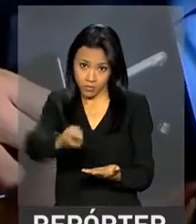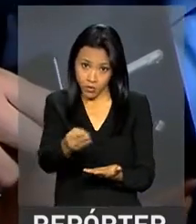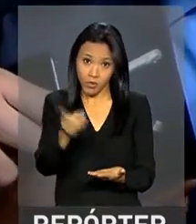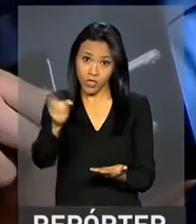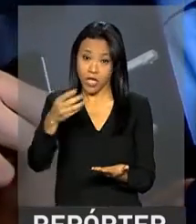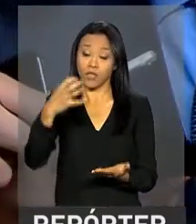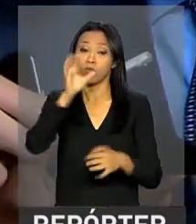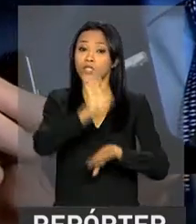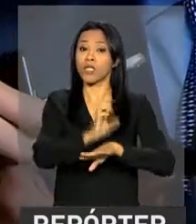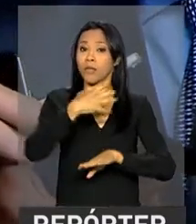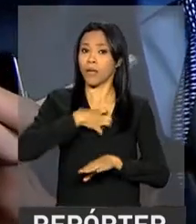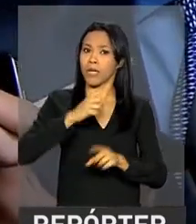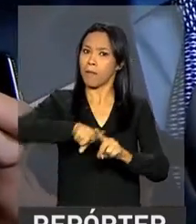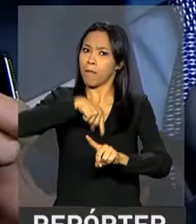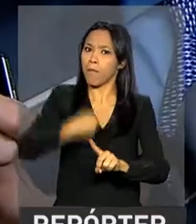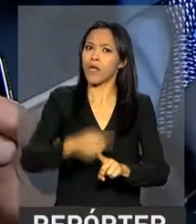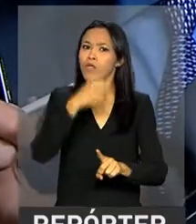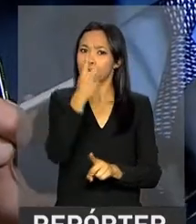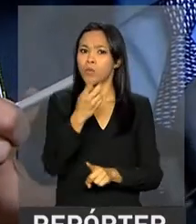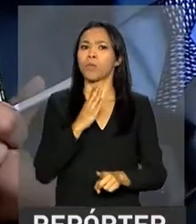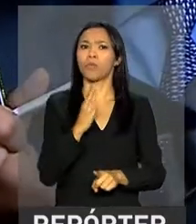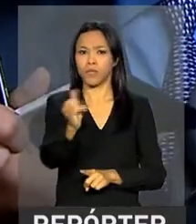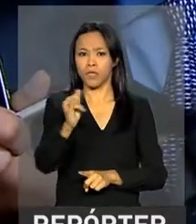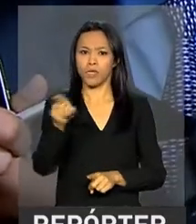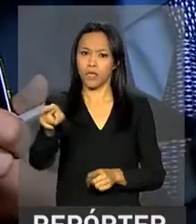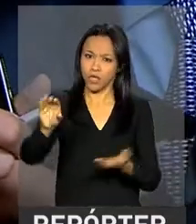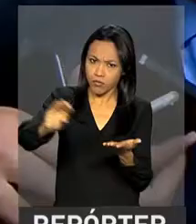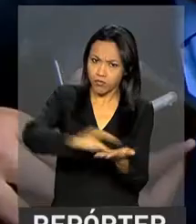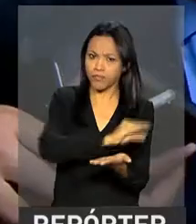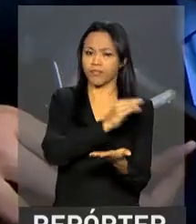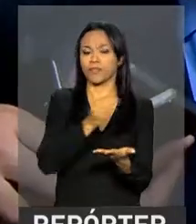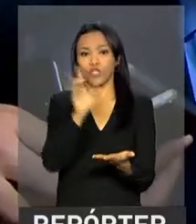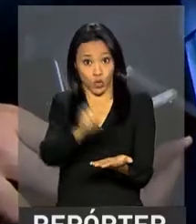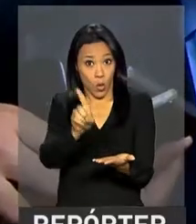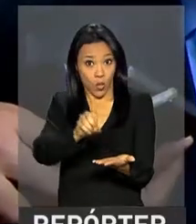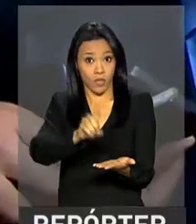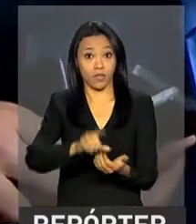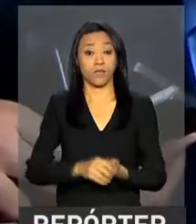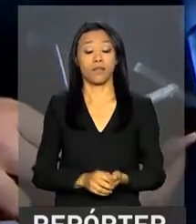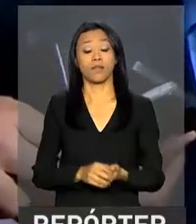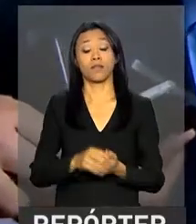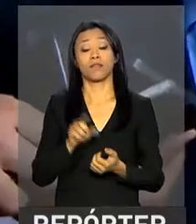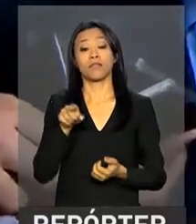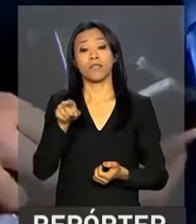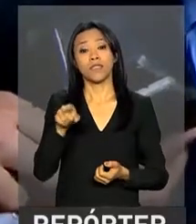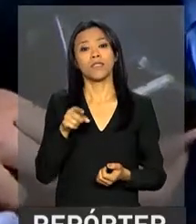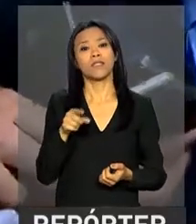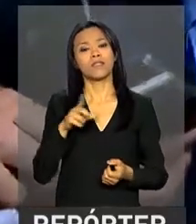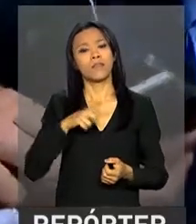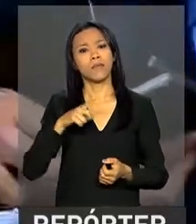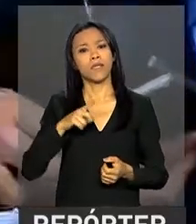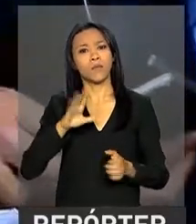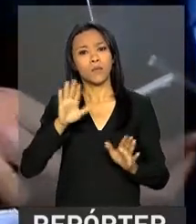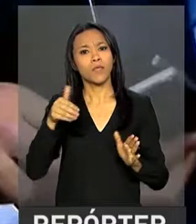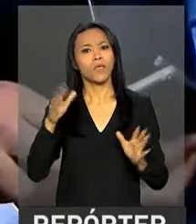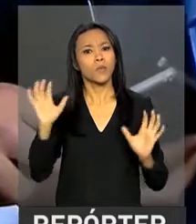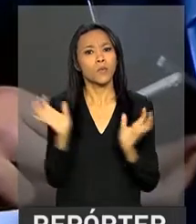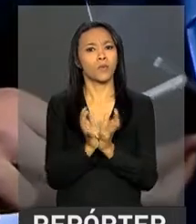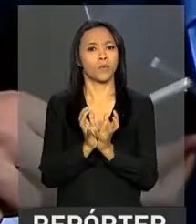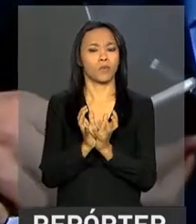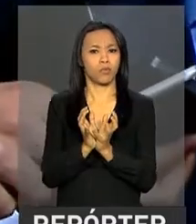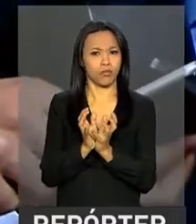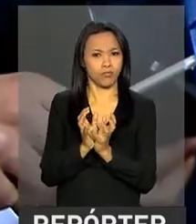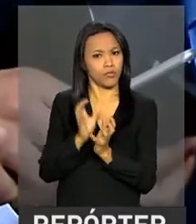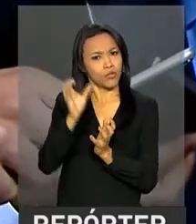na Bahia, vai investir mais 1 bilhão, foi isso que ele veio me dizer, de dólares. Mas até está se associando com um grupo chinês, não é?